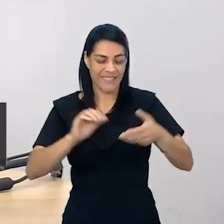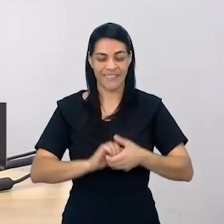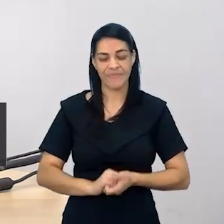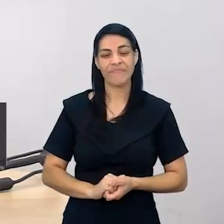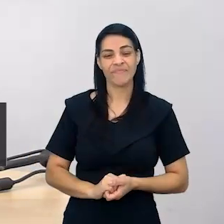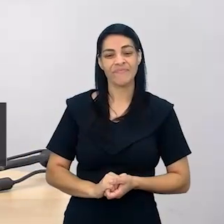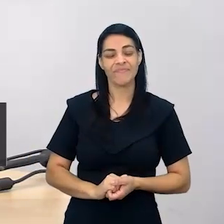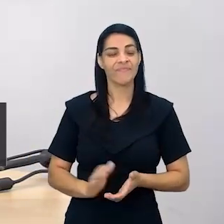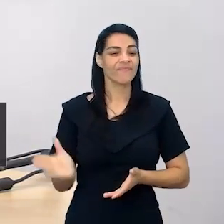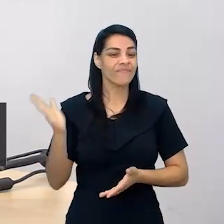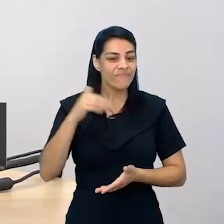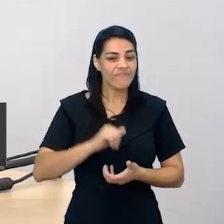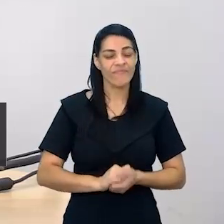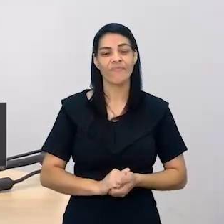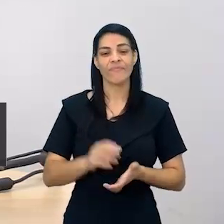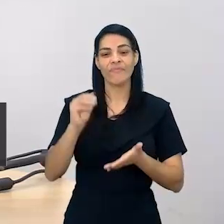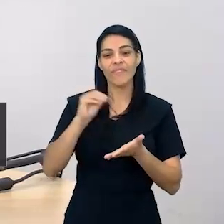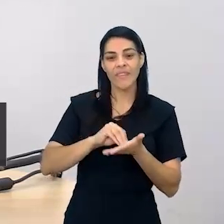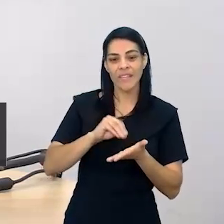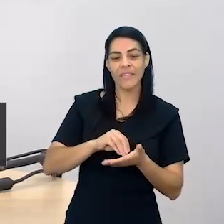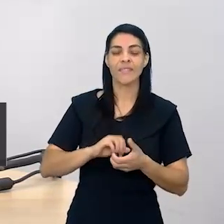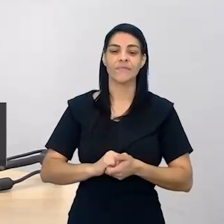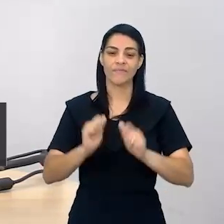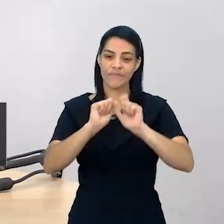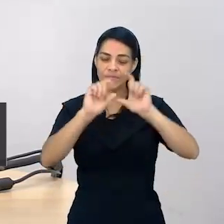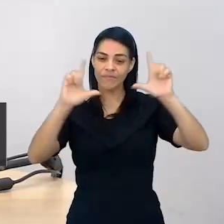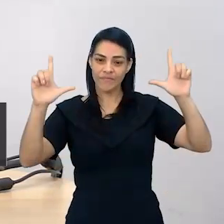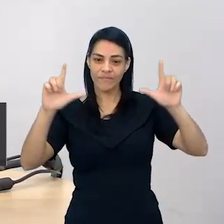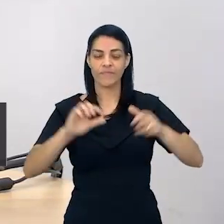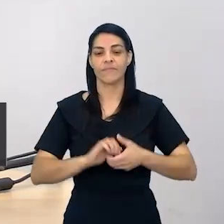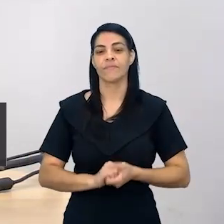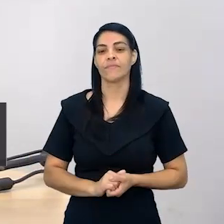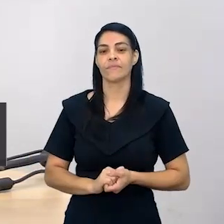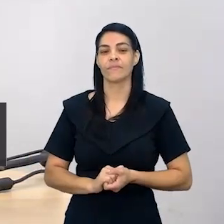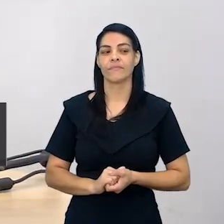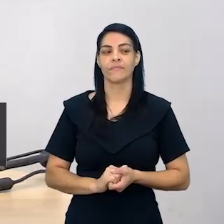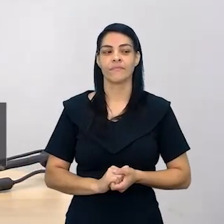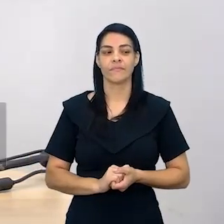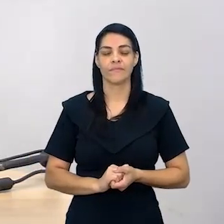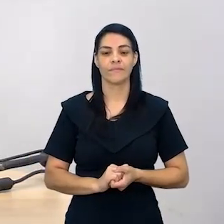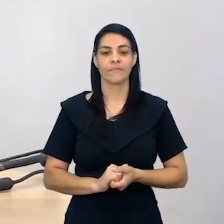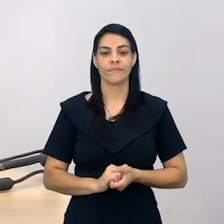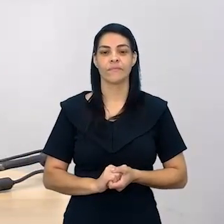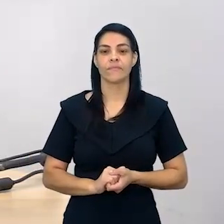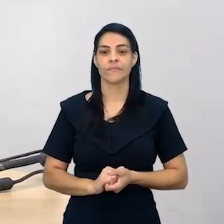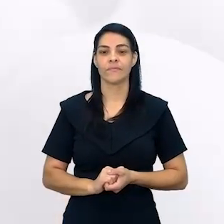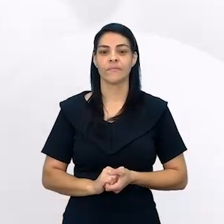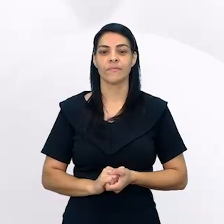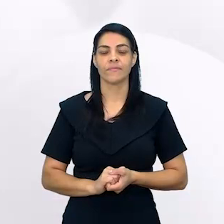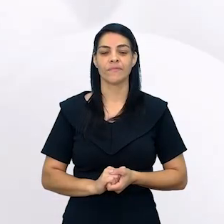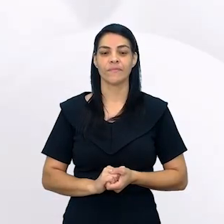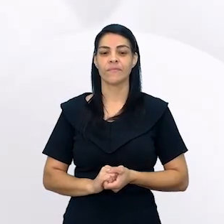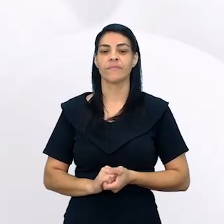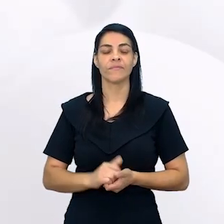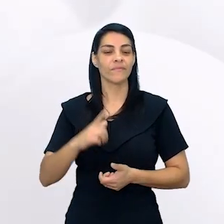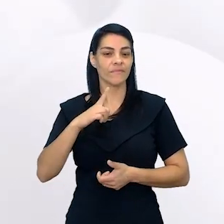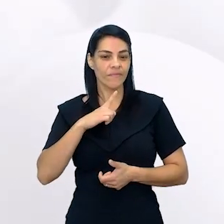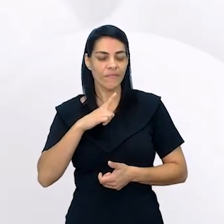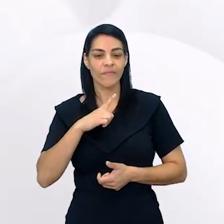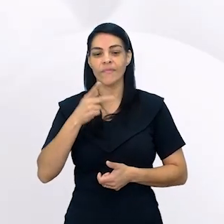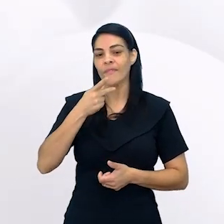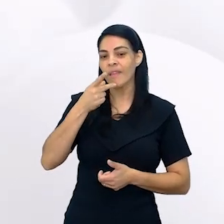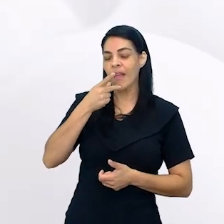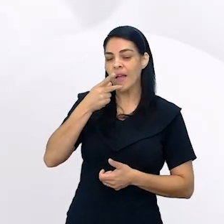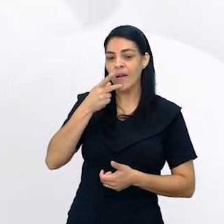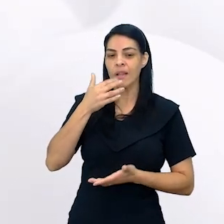vamos lá então eu vou colocar aí na tela Então tá aí em algumas falas do